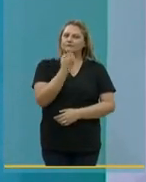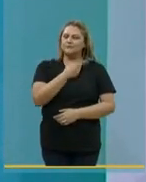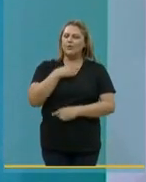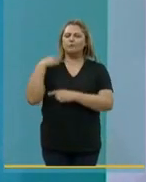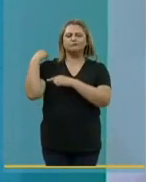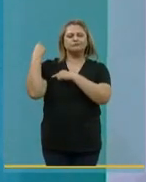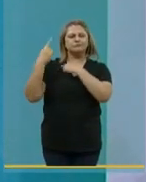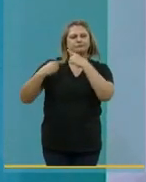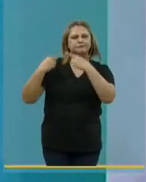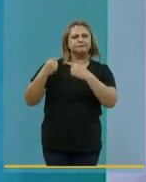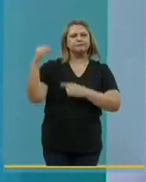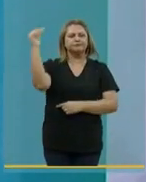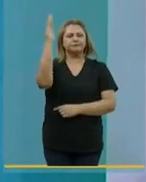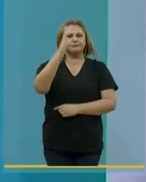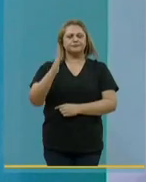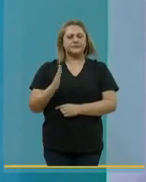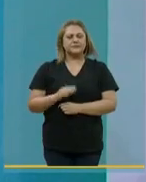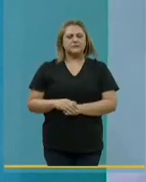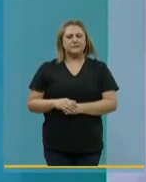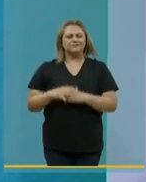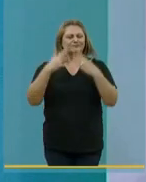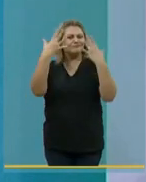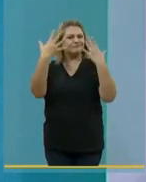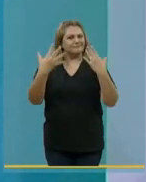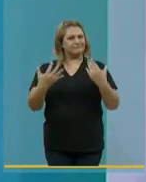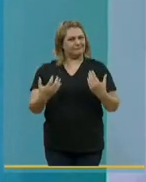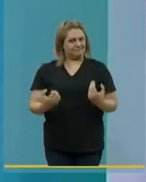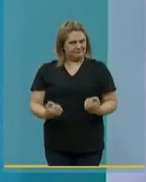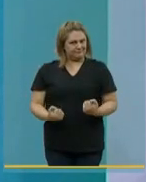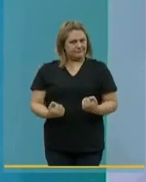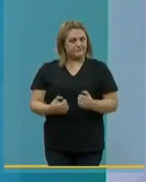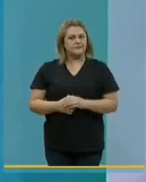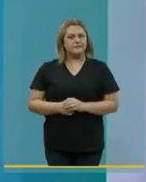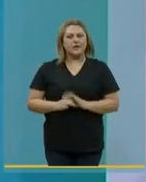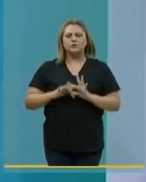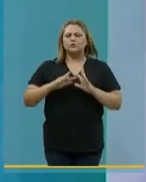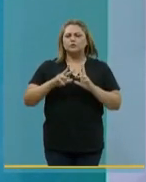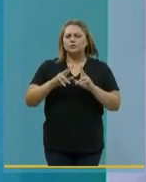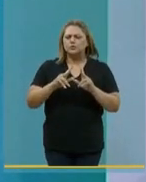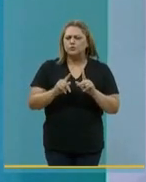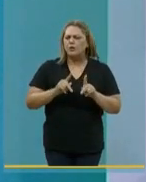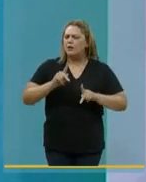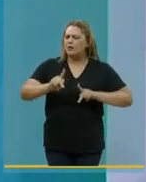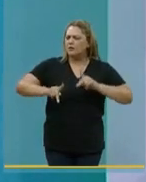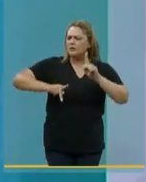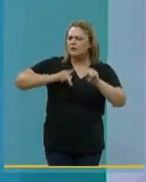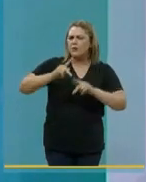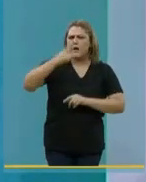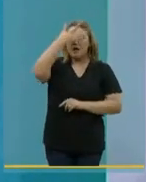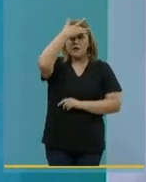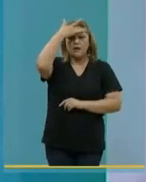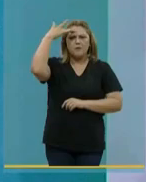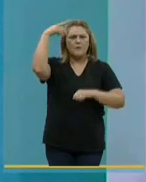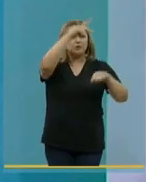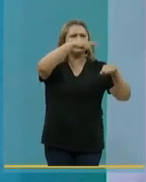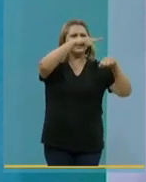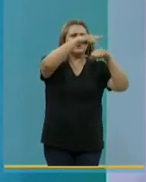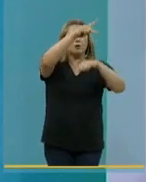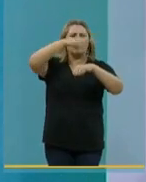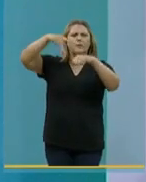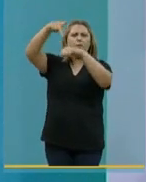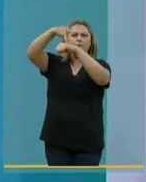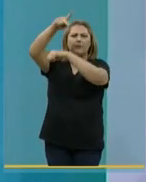tradição brasileira é de acolhimento acolhimento a todos os povos que migraram que escolheram o brasil para